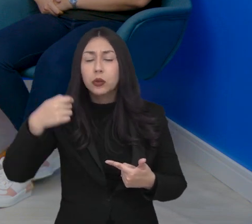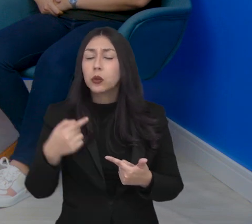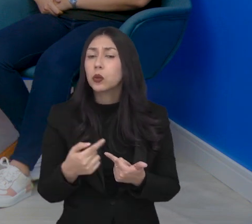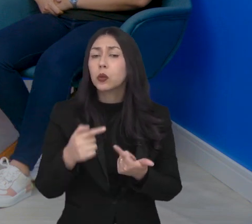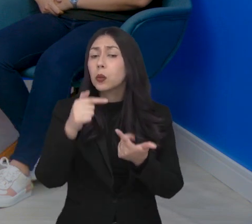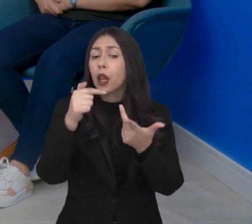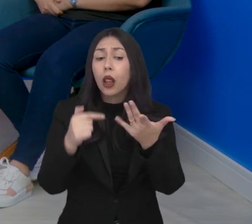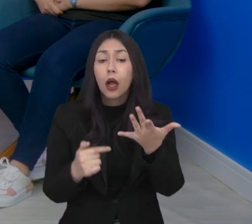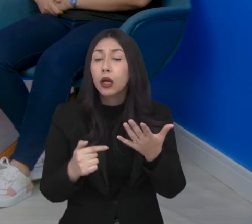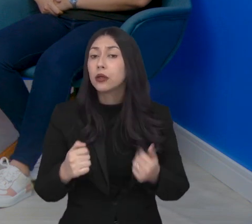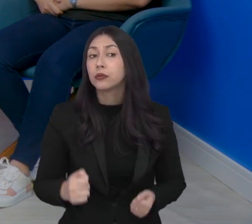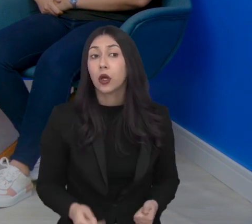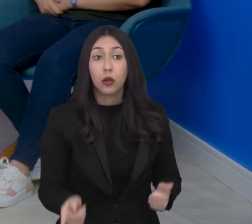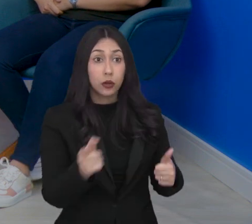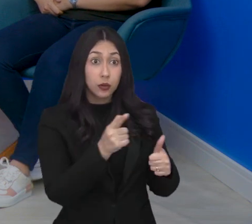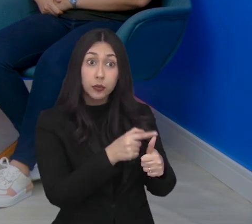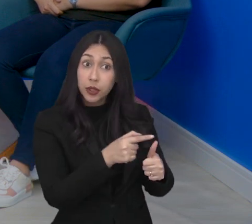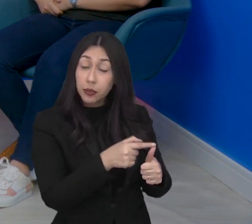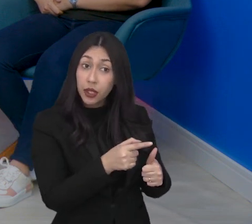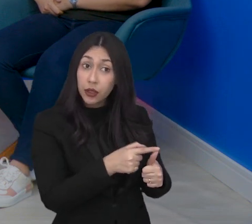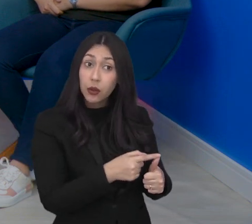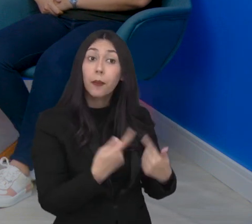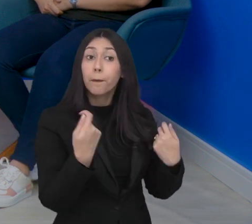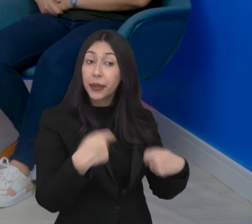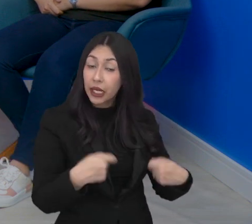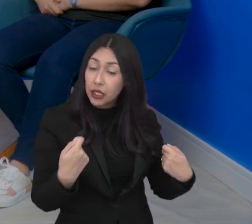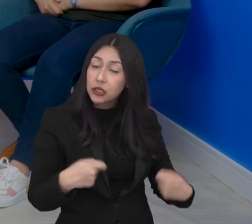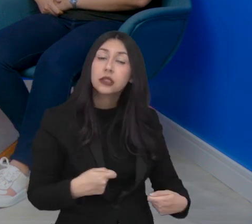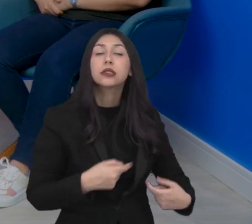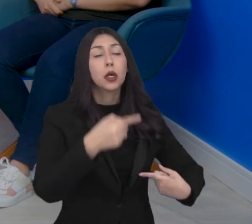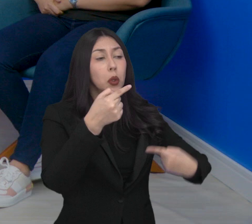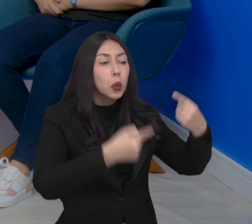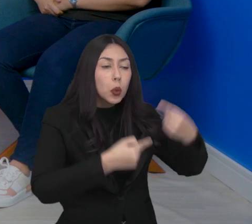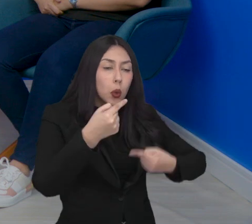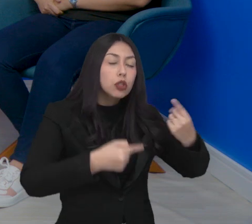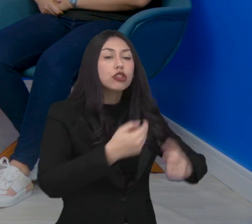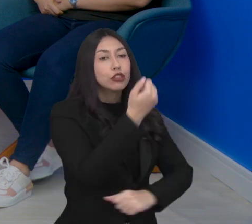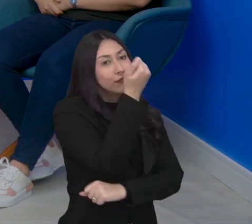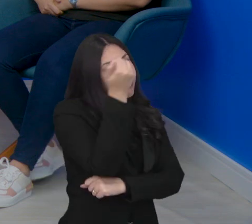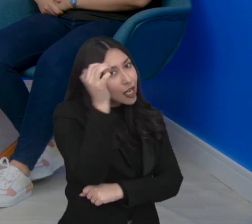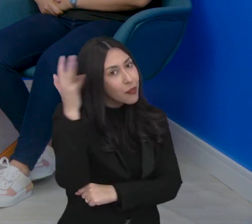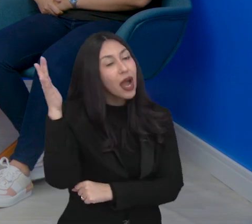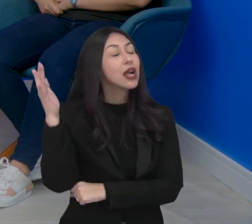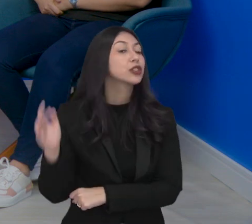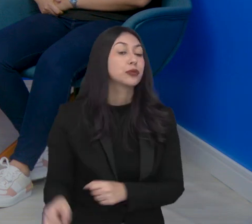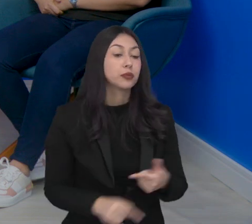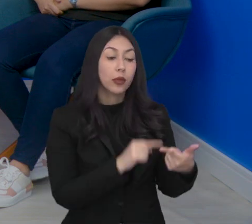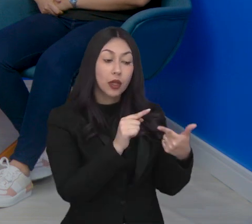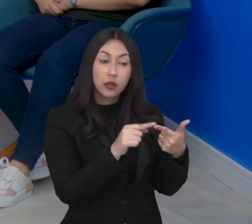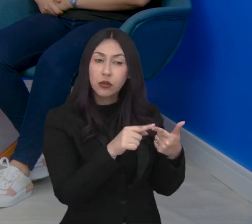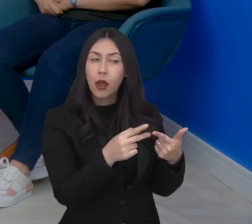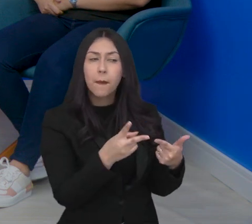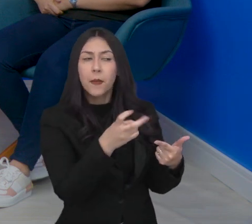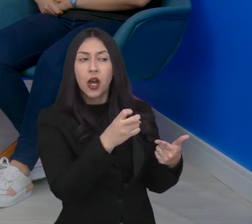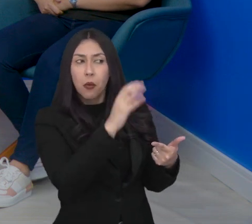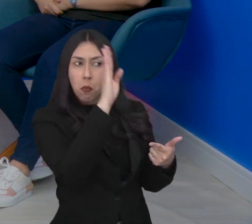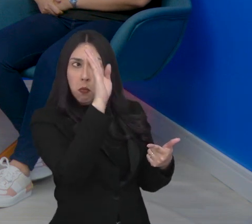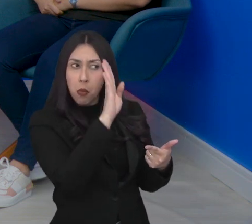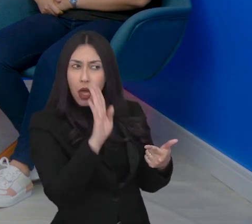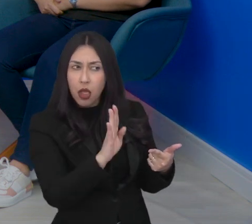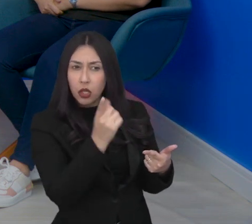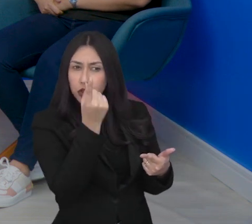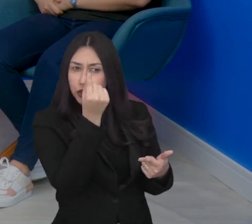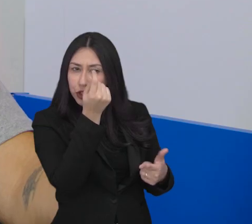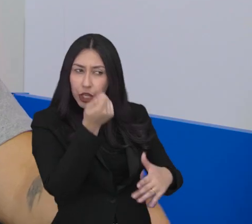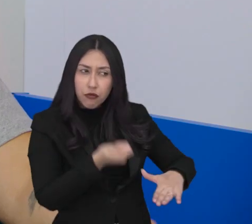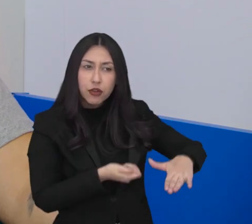disso tudo. Primeira coisa é não deixar o debate ambiental morrer. Segundo, perceber se o país está investindo em outras matrizes,